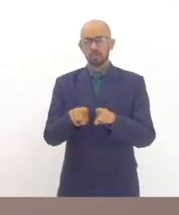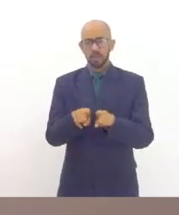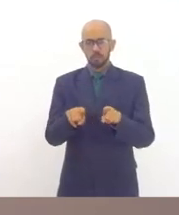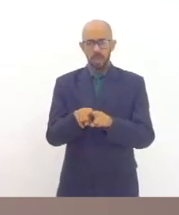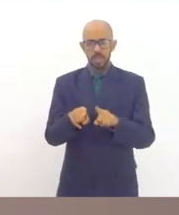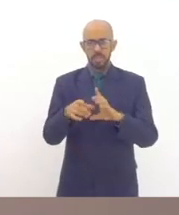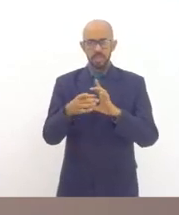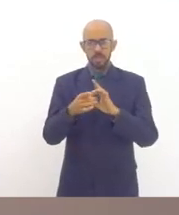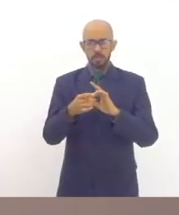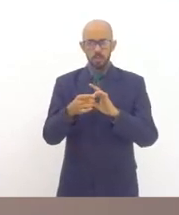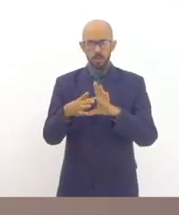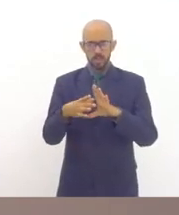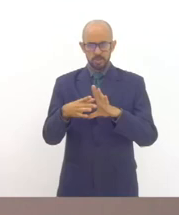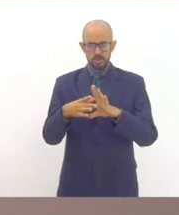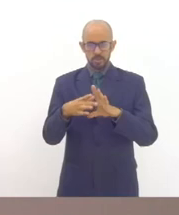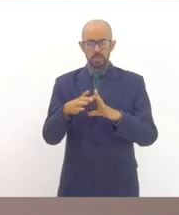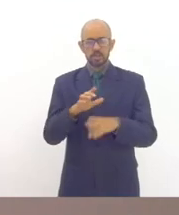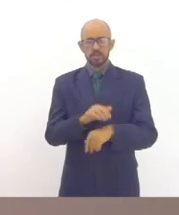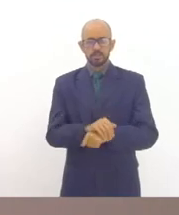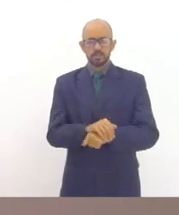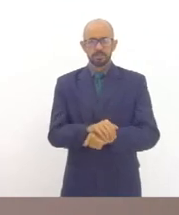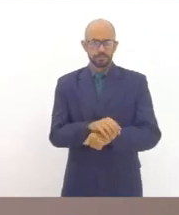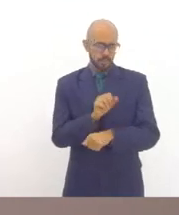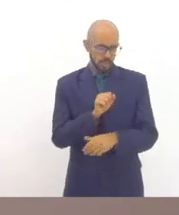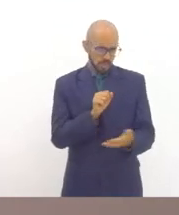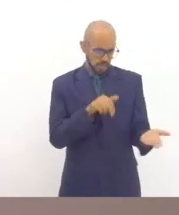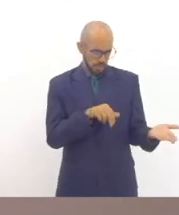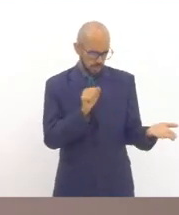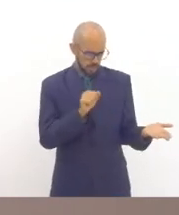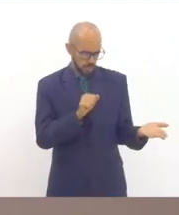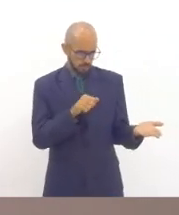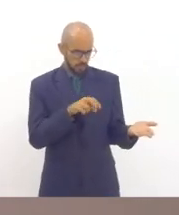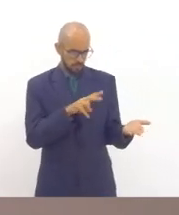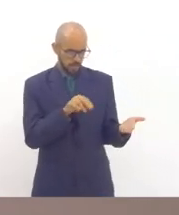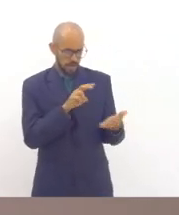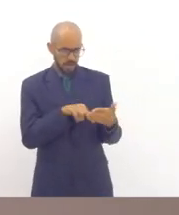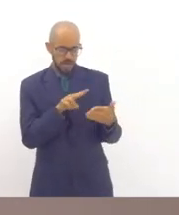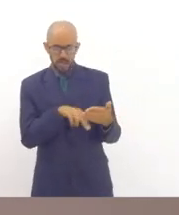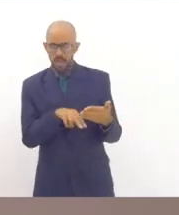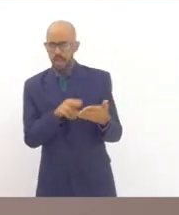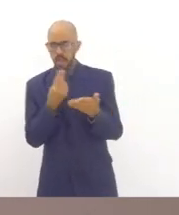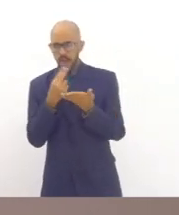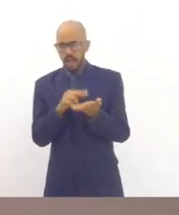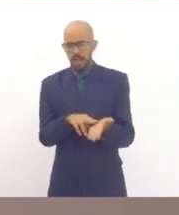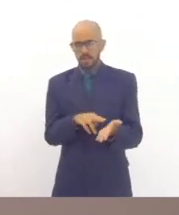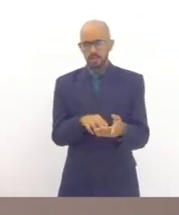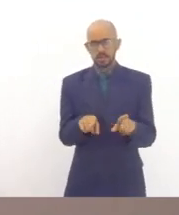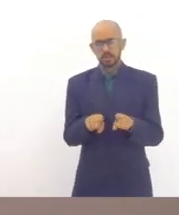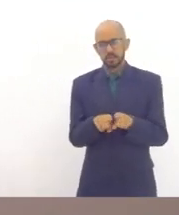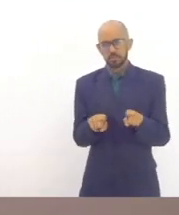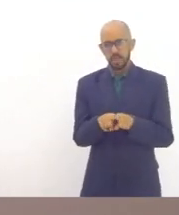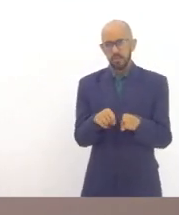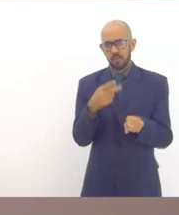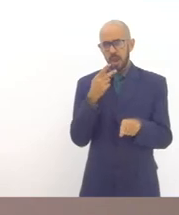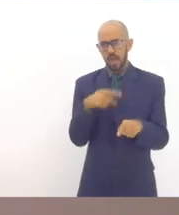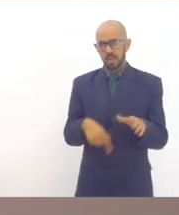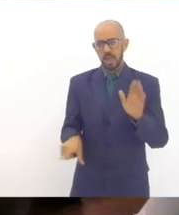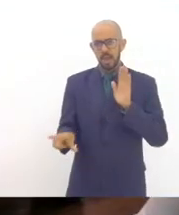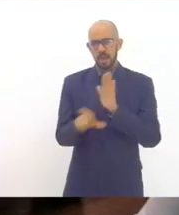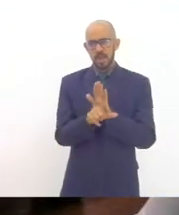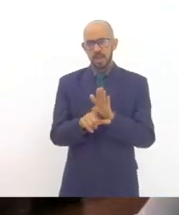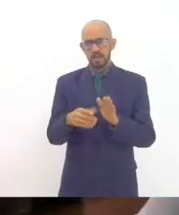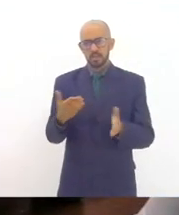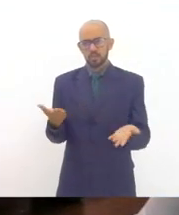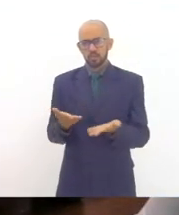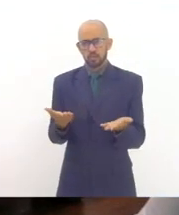Quem vai ler a carta vai ser a Ana Patrícia. Vou falar rapidamente da legislação vigente que nos